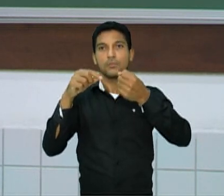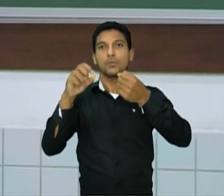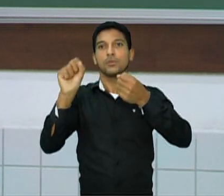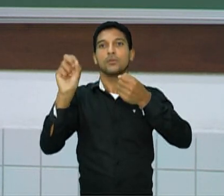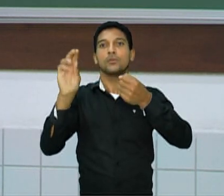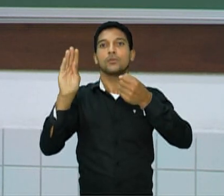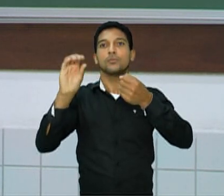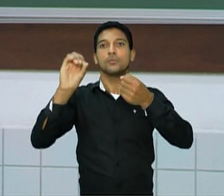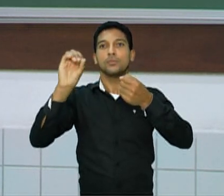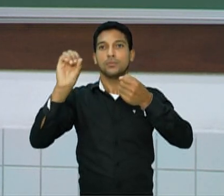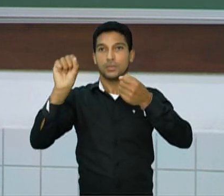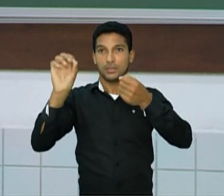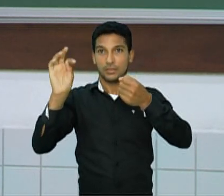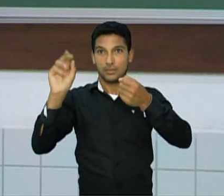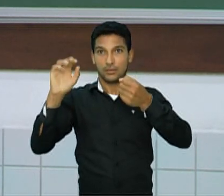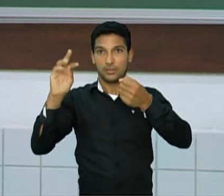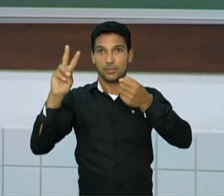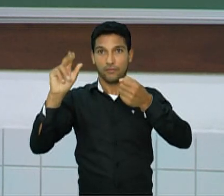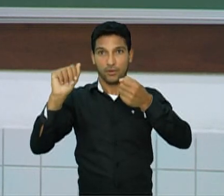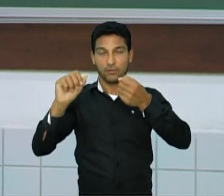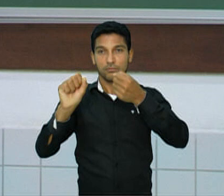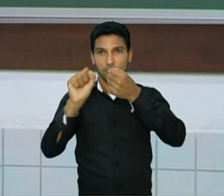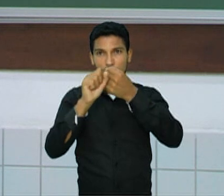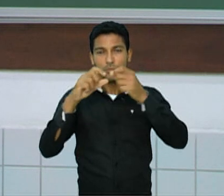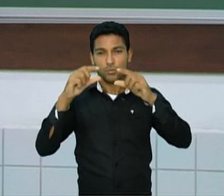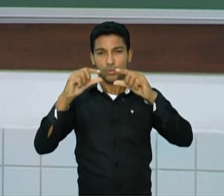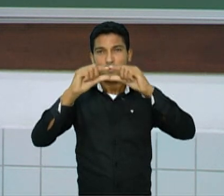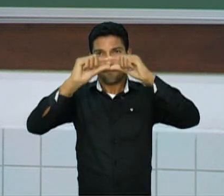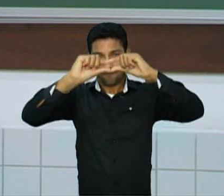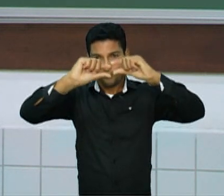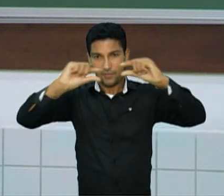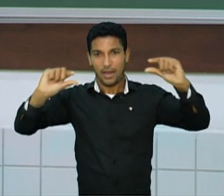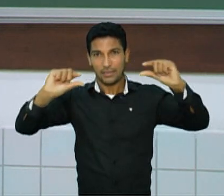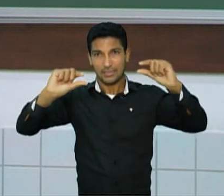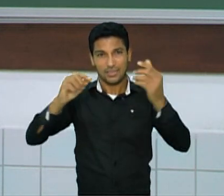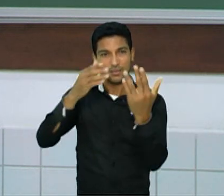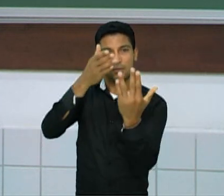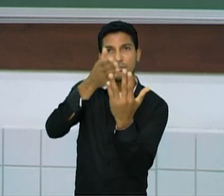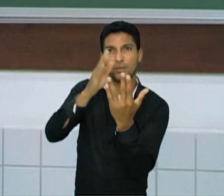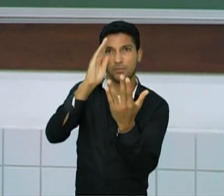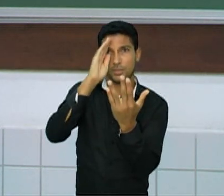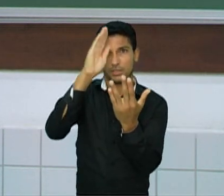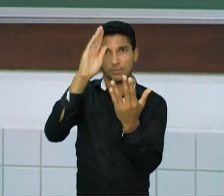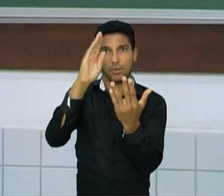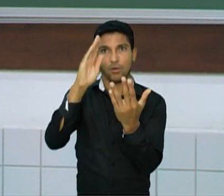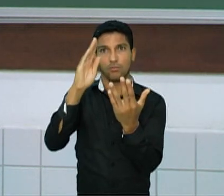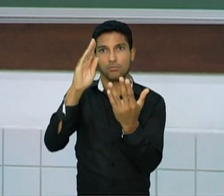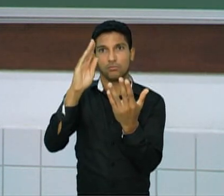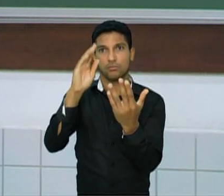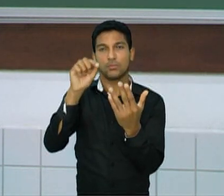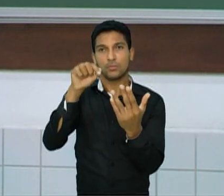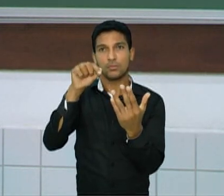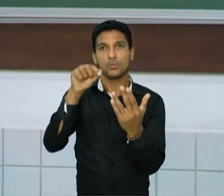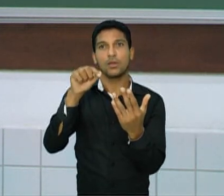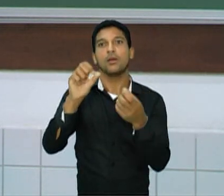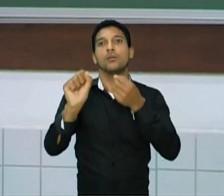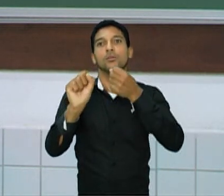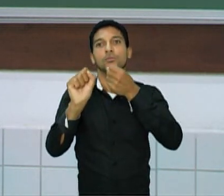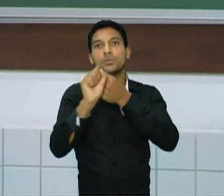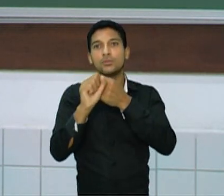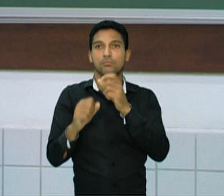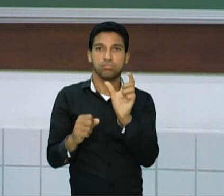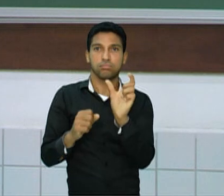um nome, é um substantivo, tá? Então, ele é chamado também de sintagma